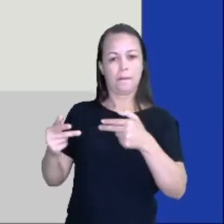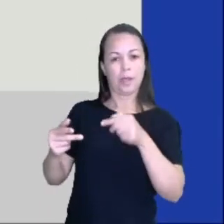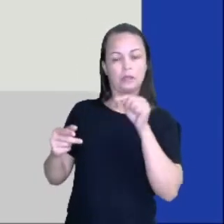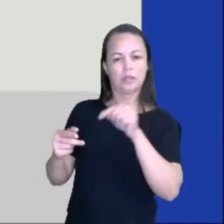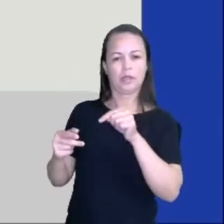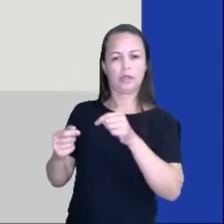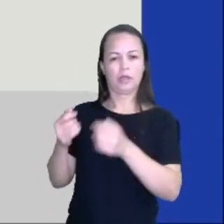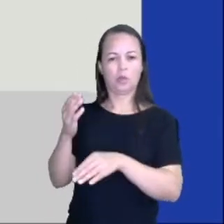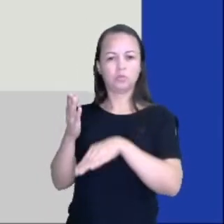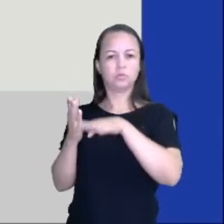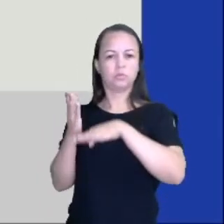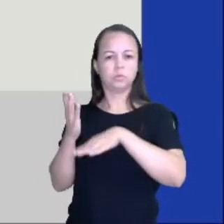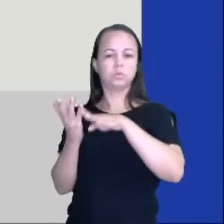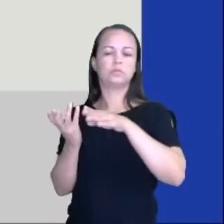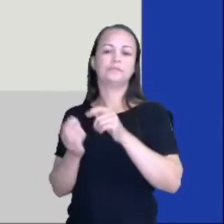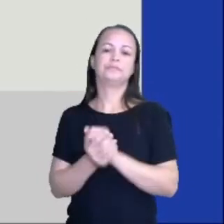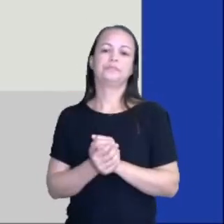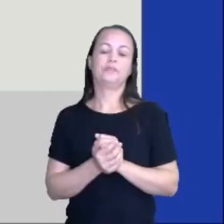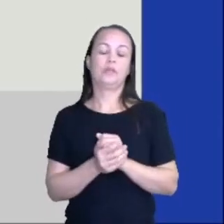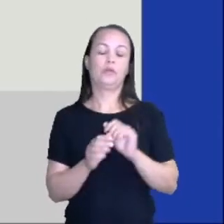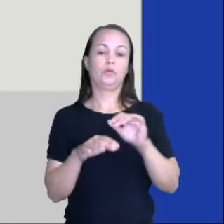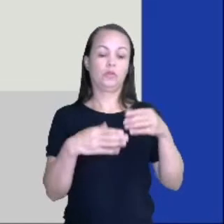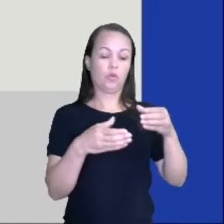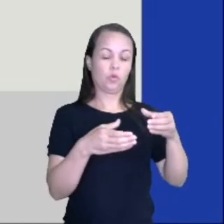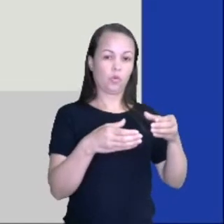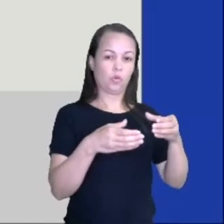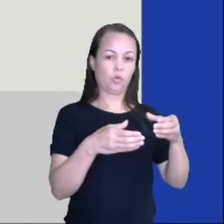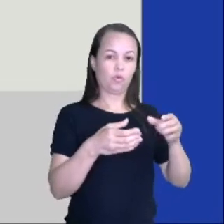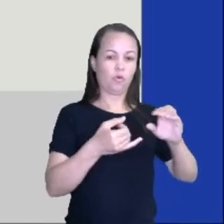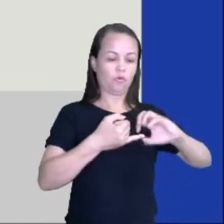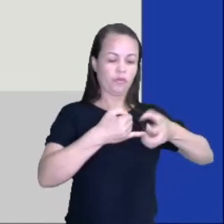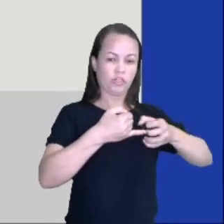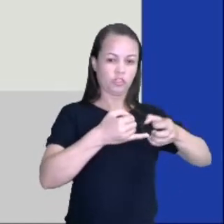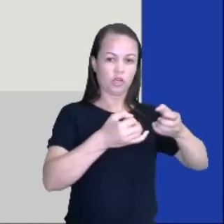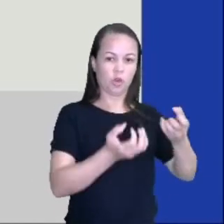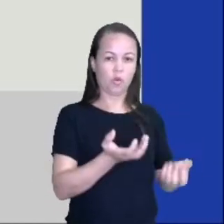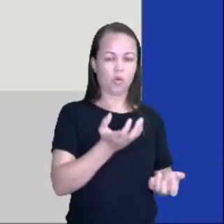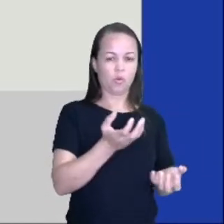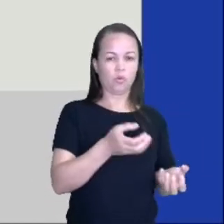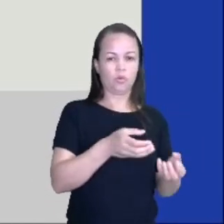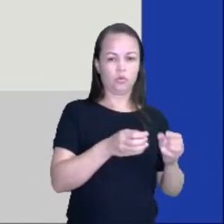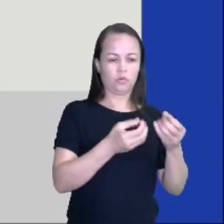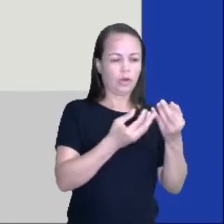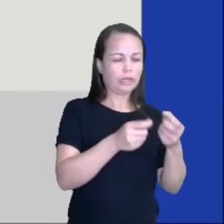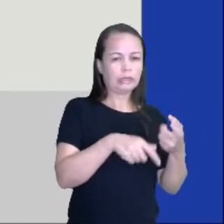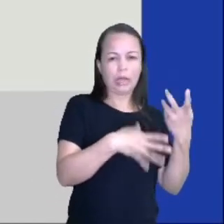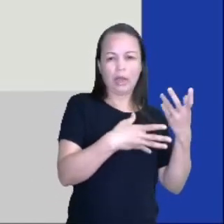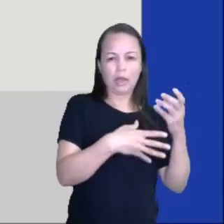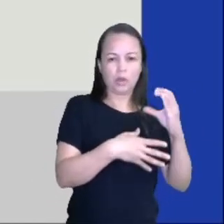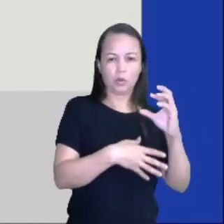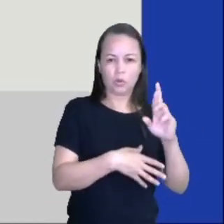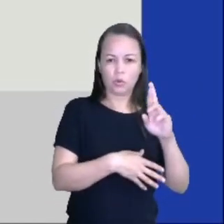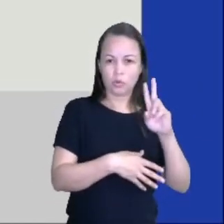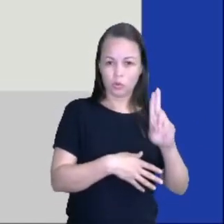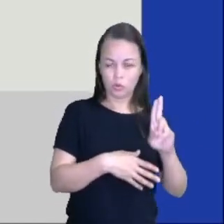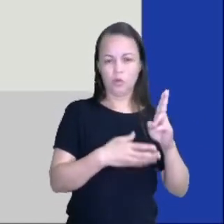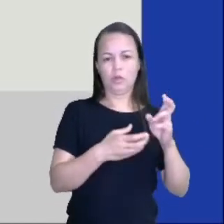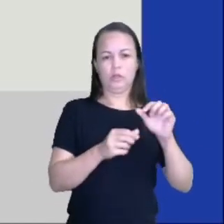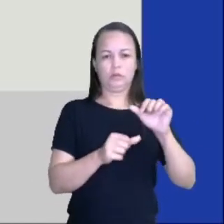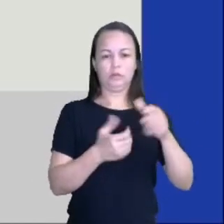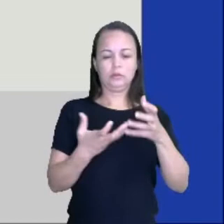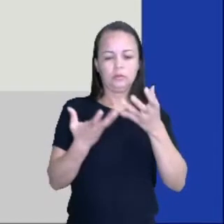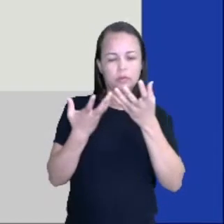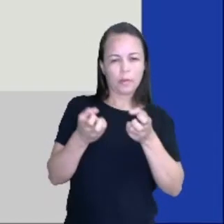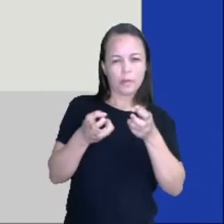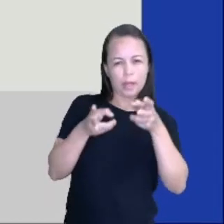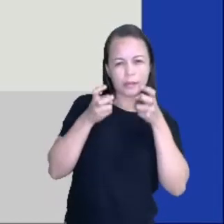o seu volume. Quando nós colocamos o feijão cru no fogo, percebe-se, né, que a quantidade de